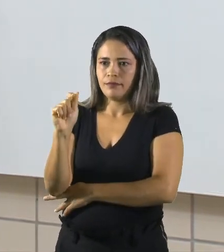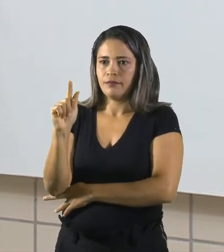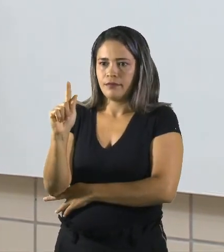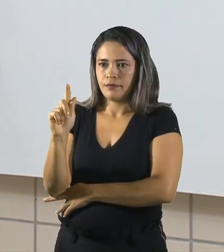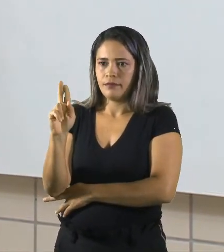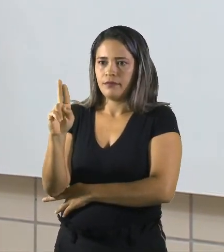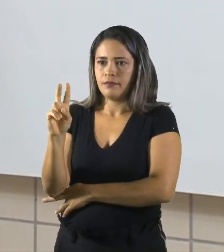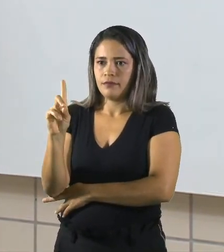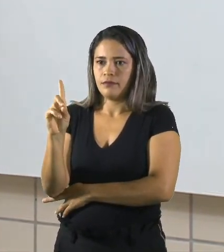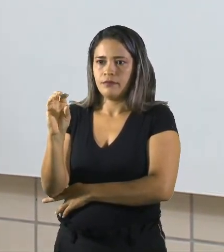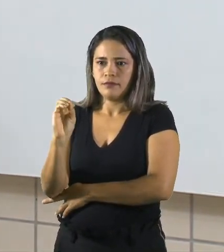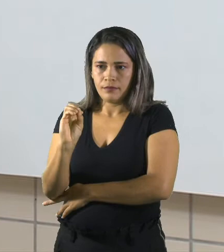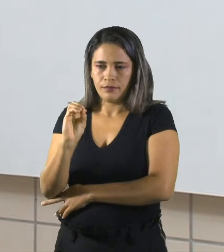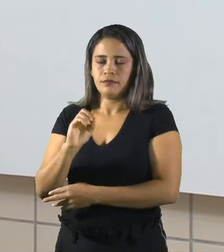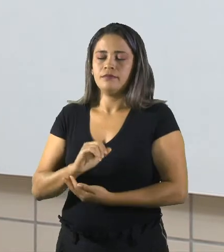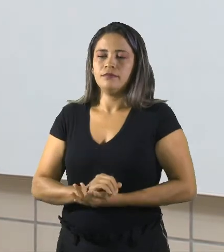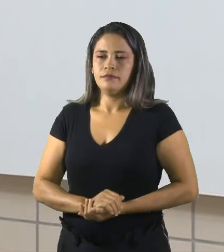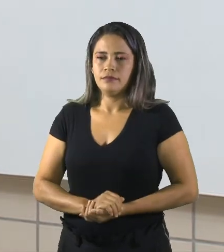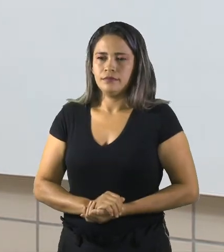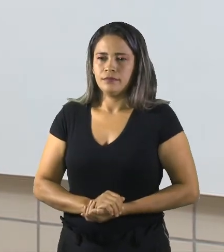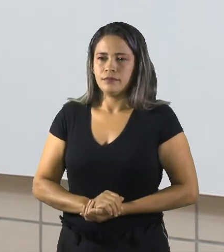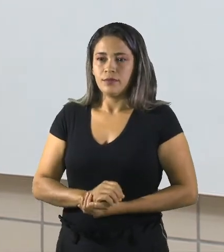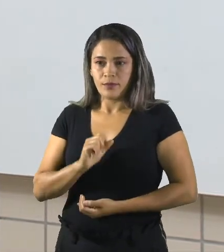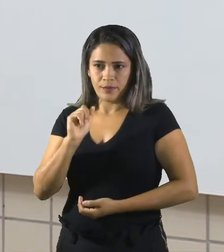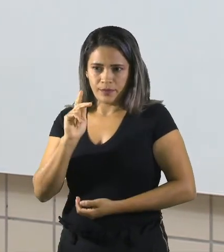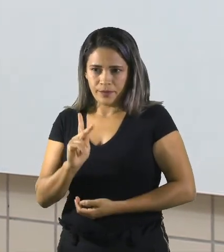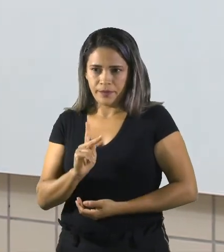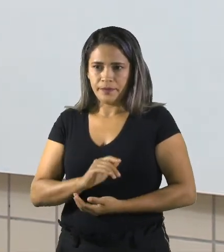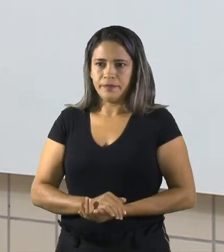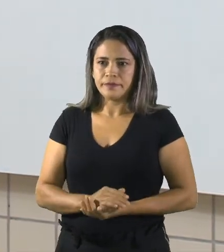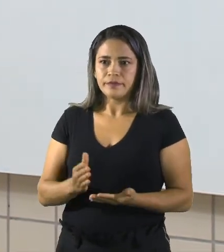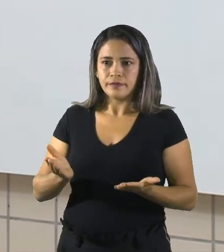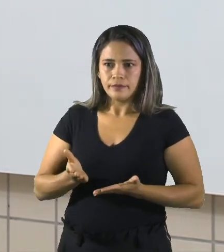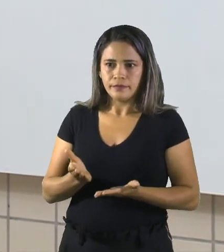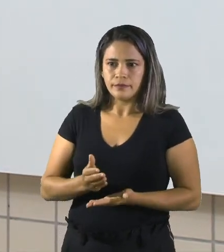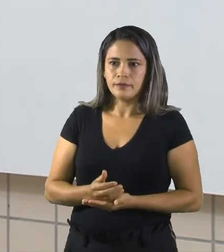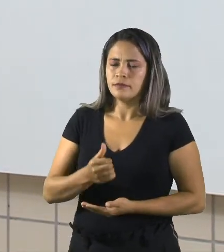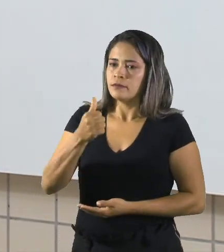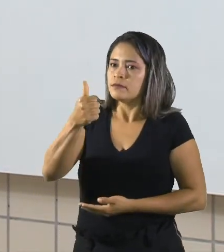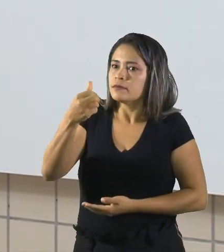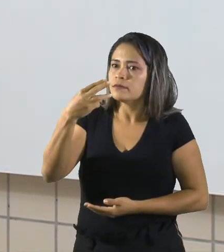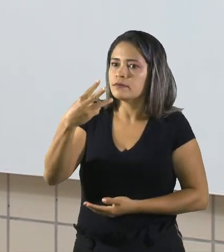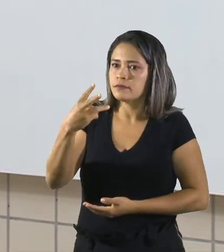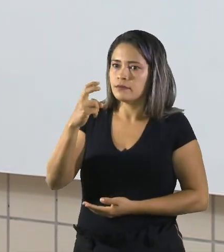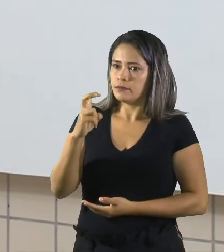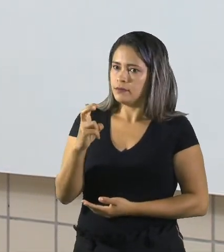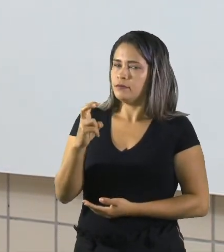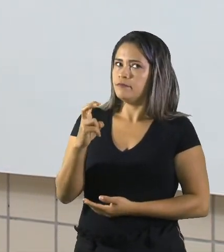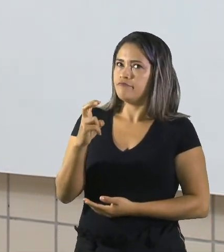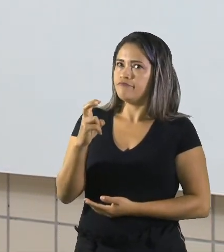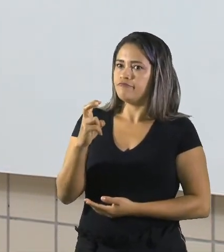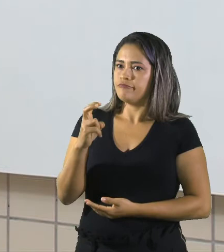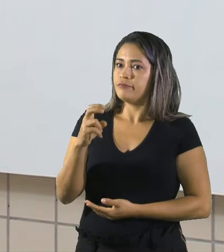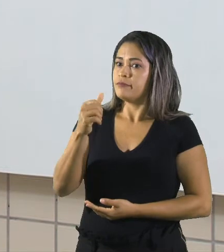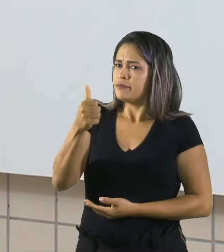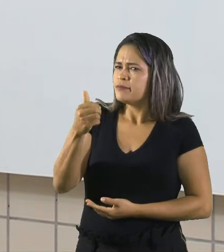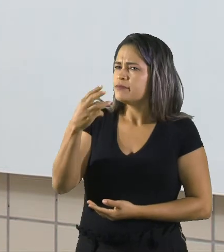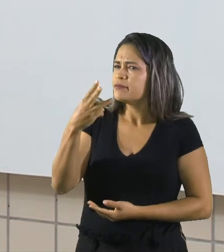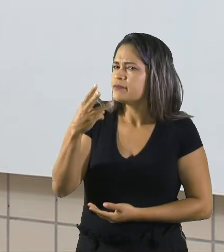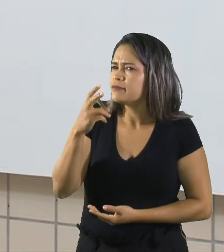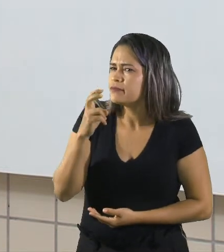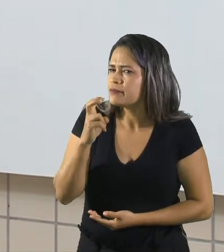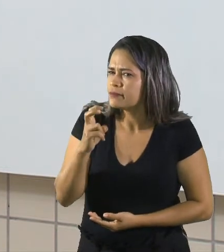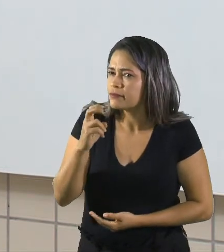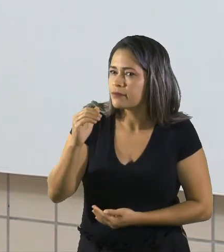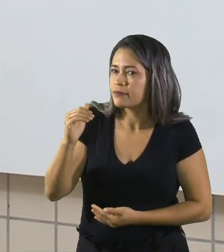ângulo agudo, ok? Agora vejam, 135. 135